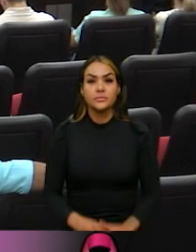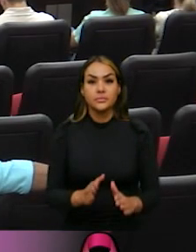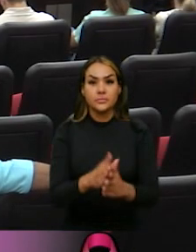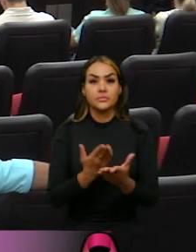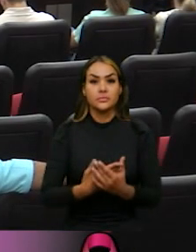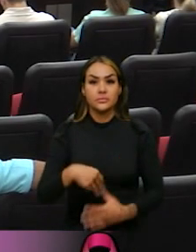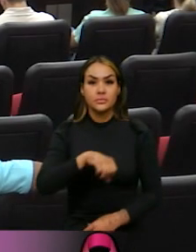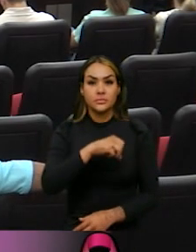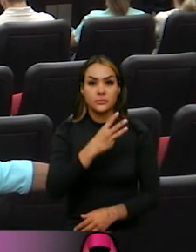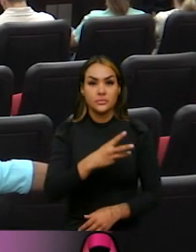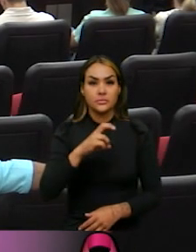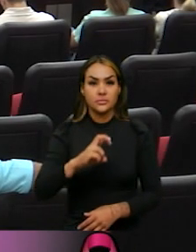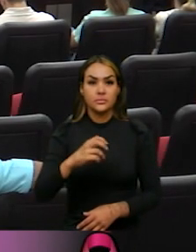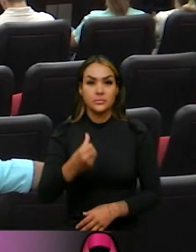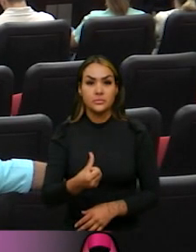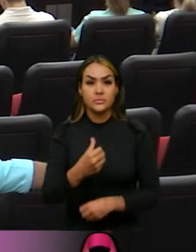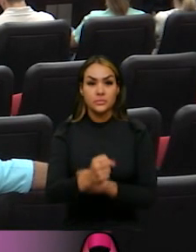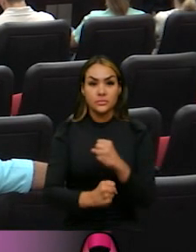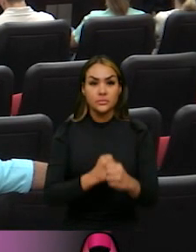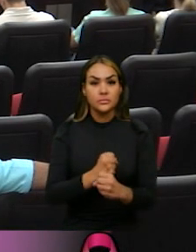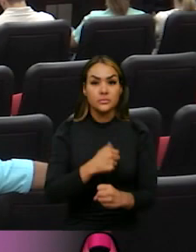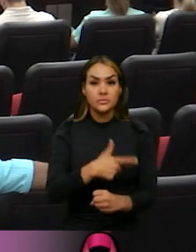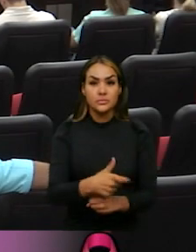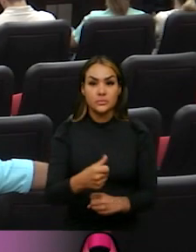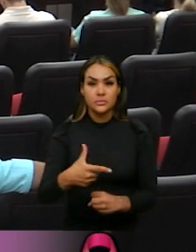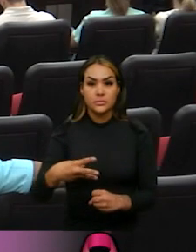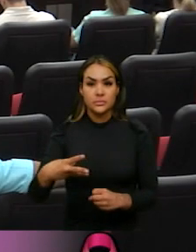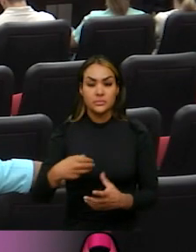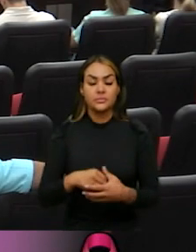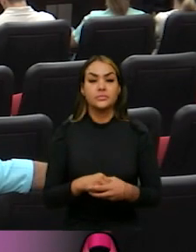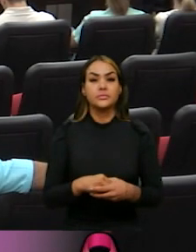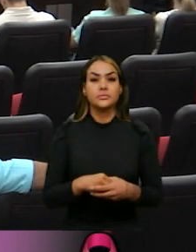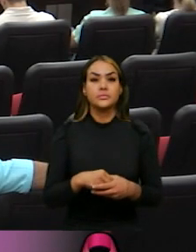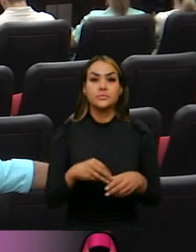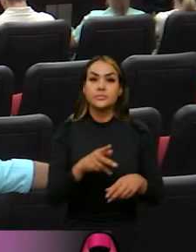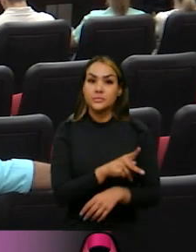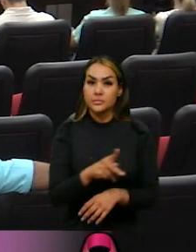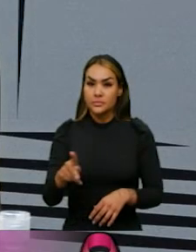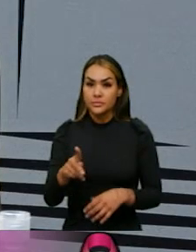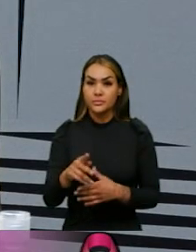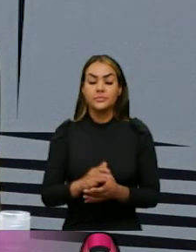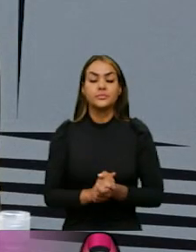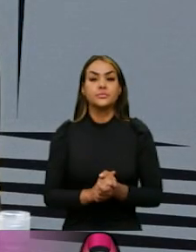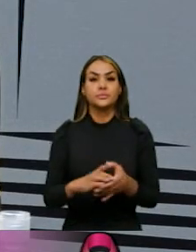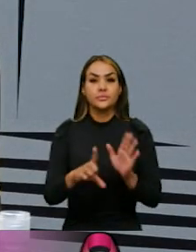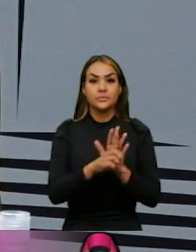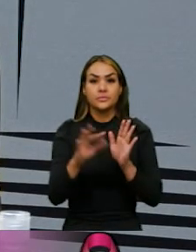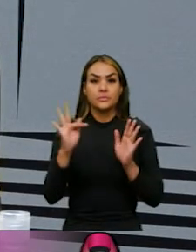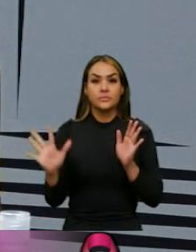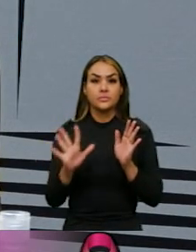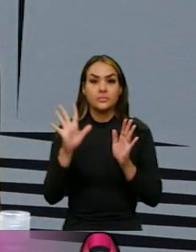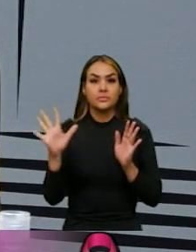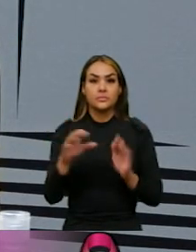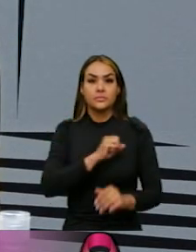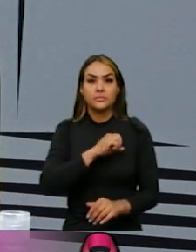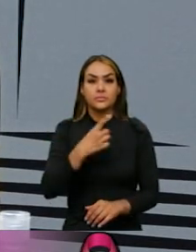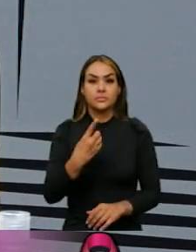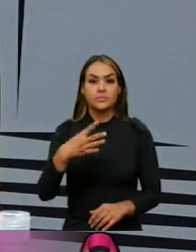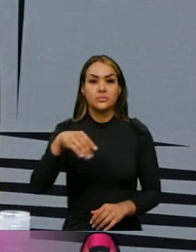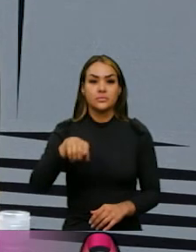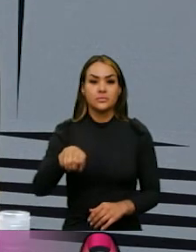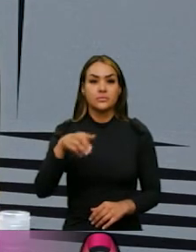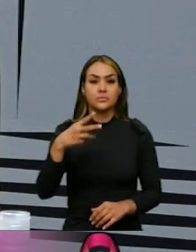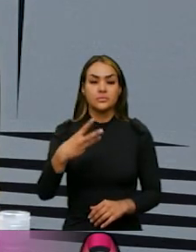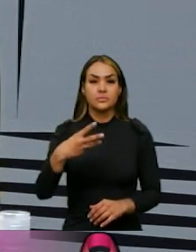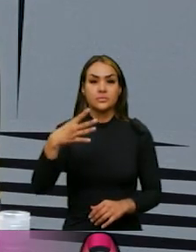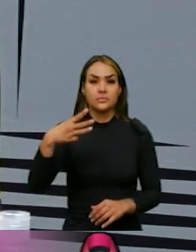Requerimento 356 de 2023. Senhora Presidente, considerando que a Lei Federal número